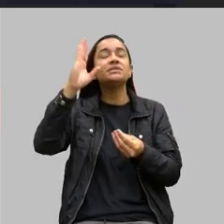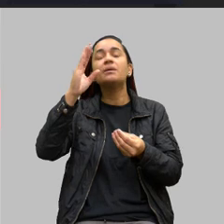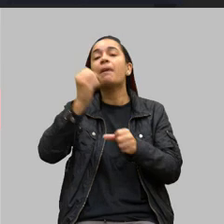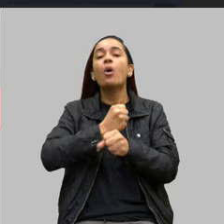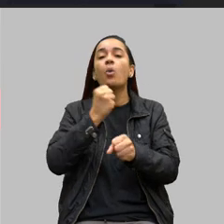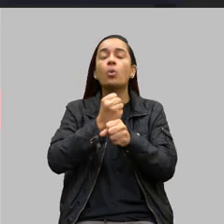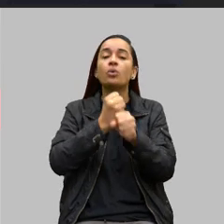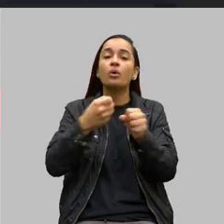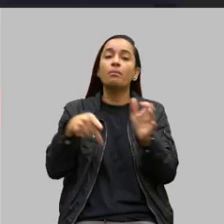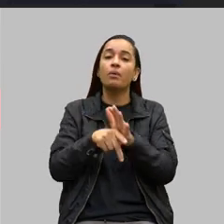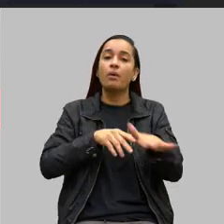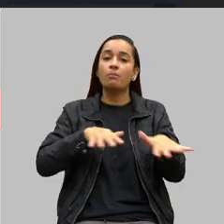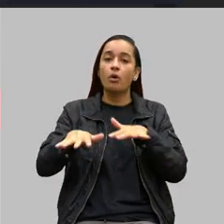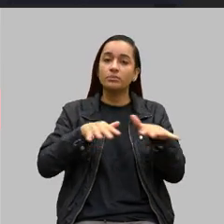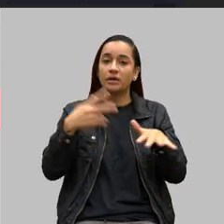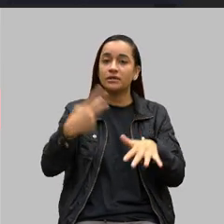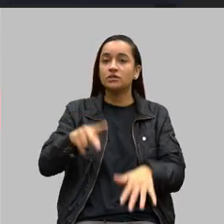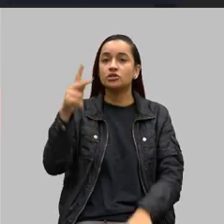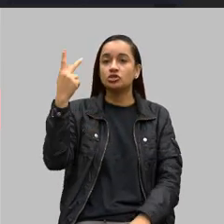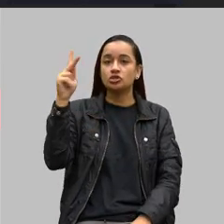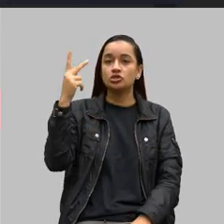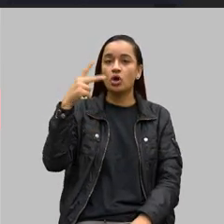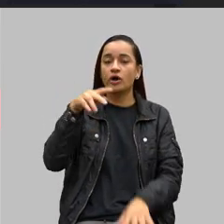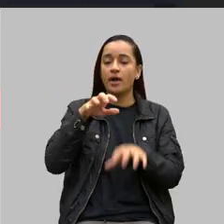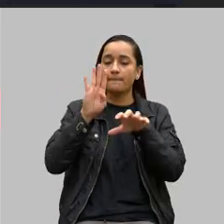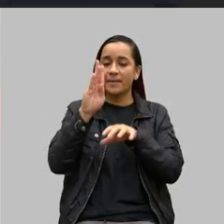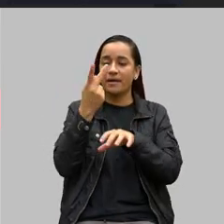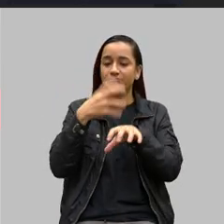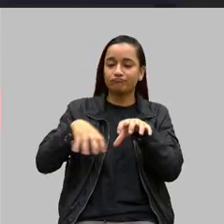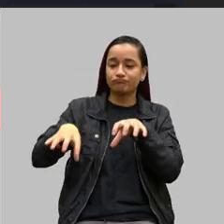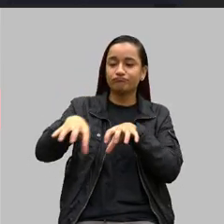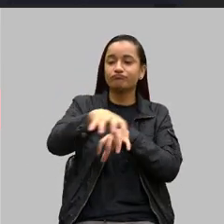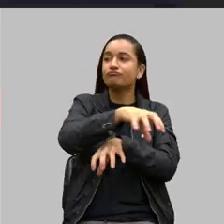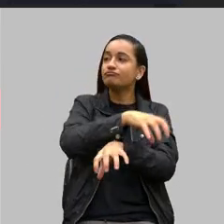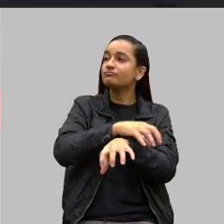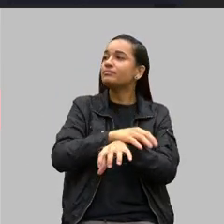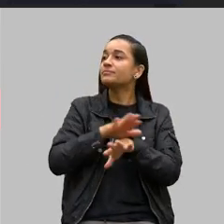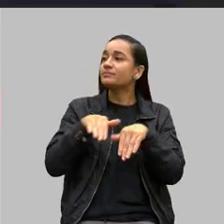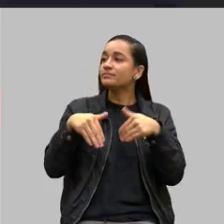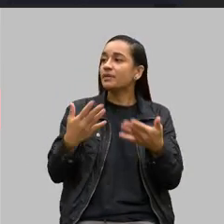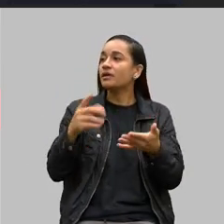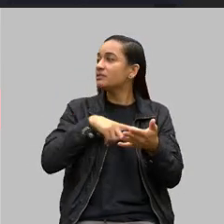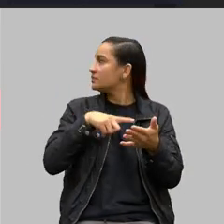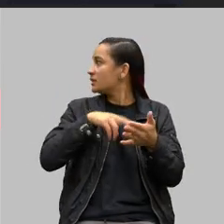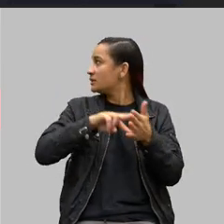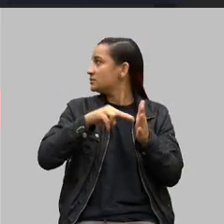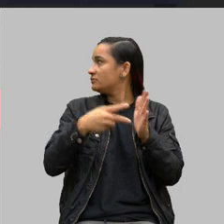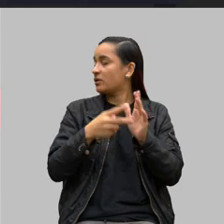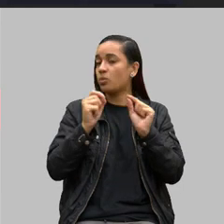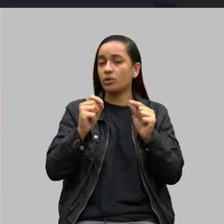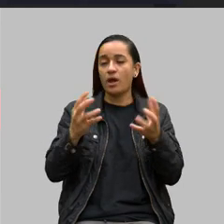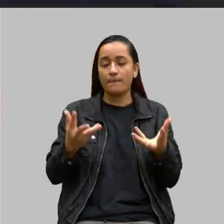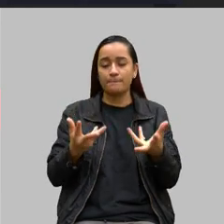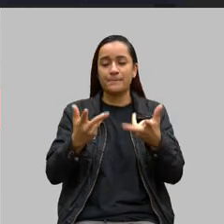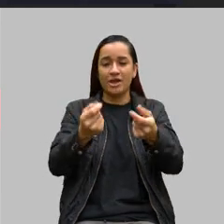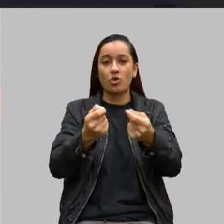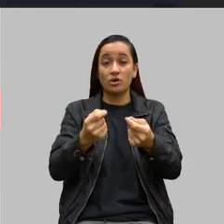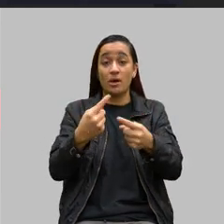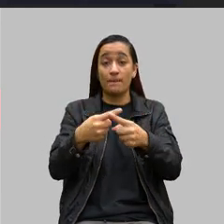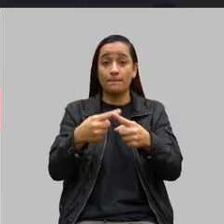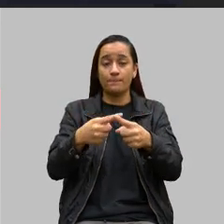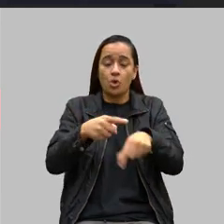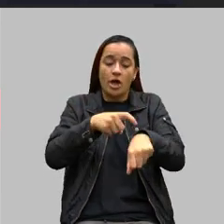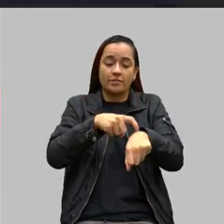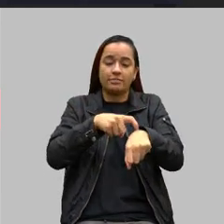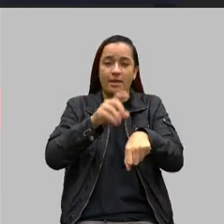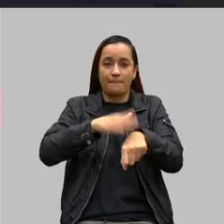né da história da nossa região metropolitana então com impacto significativo na melhoria eu falo que o nosso bem mais precioso é o tempo né